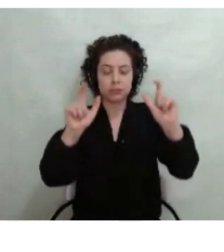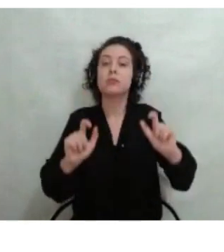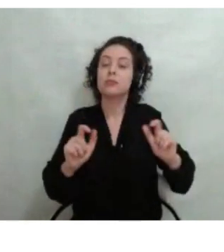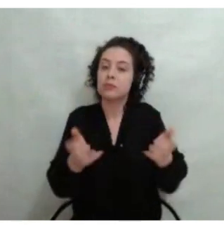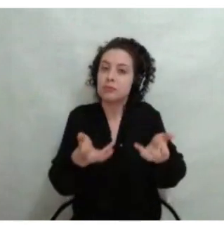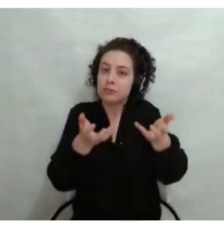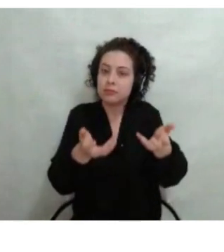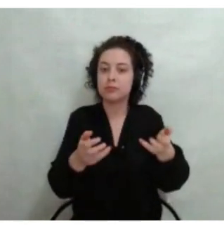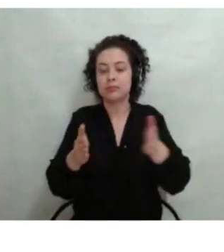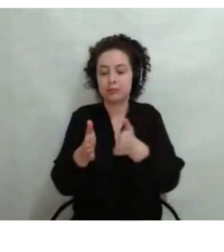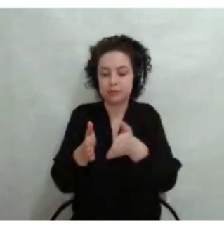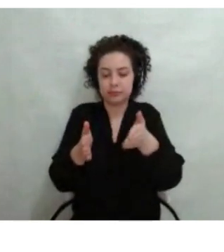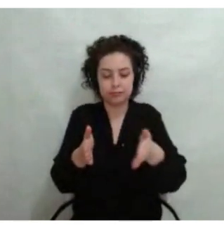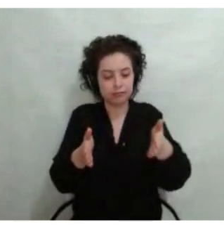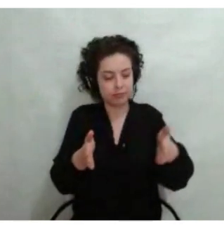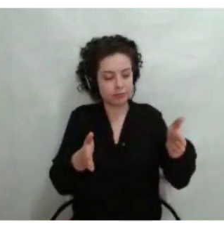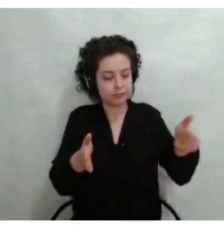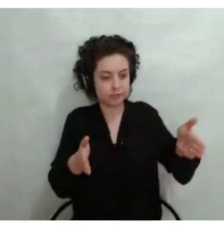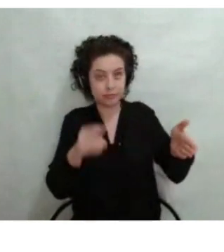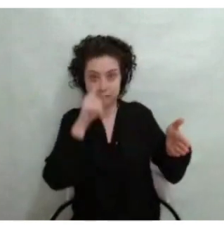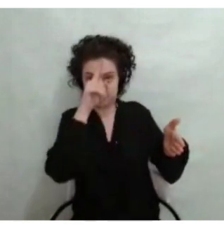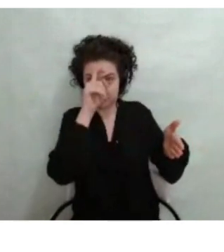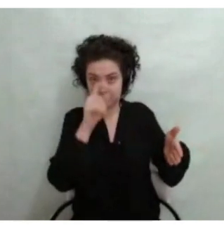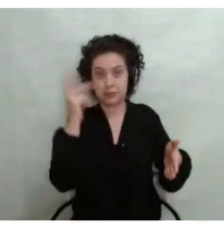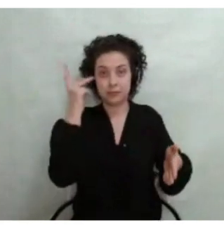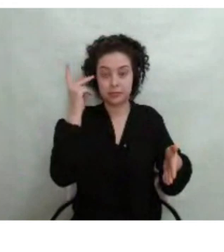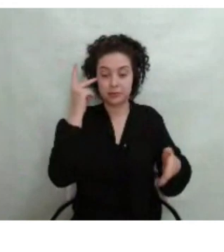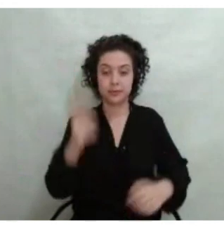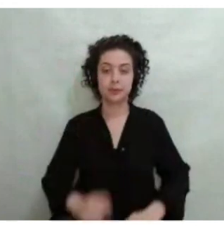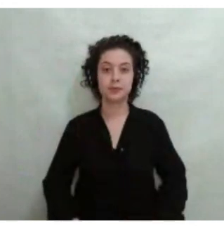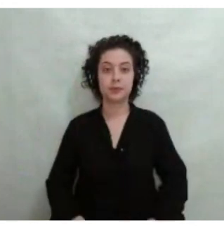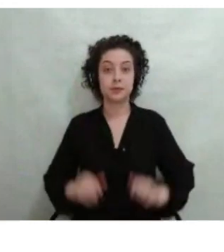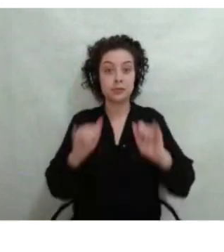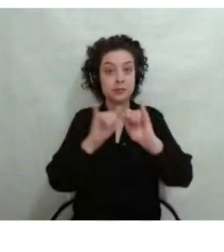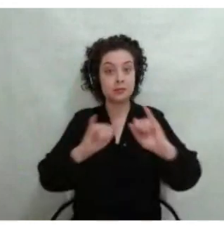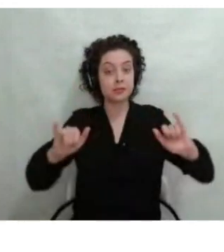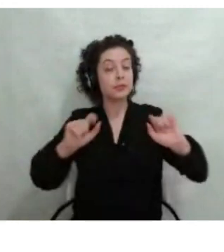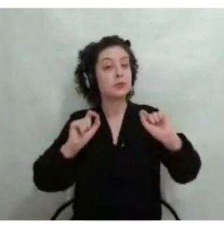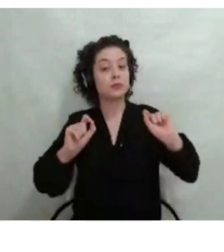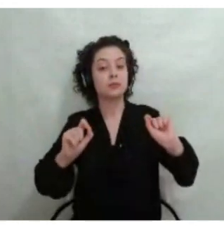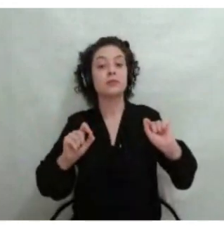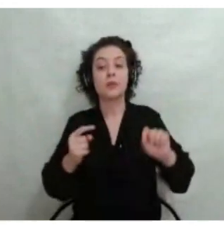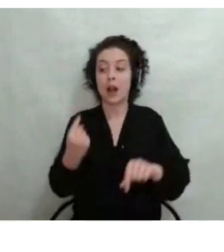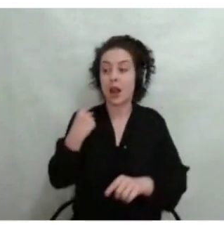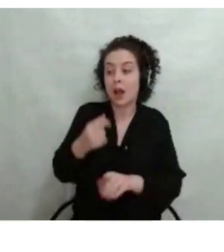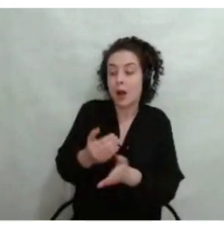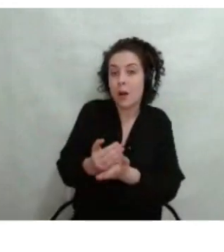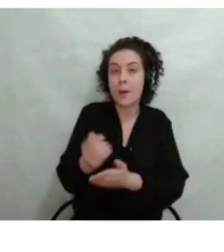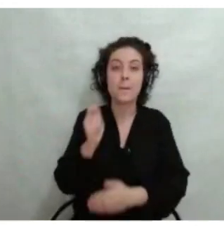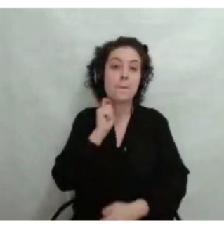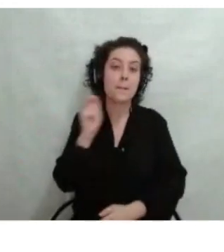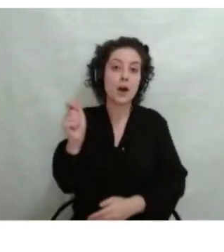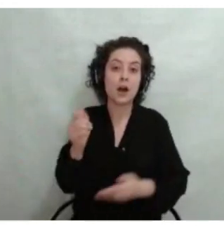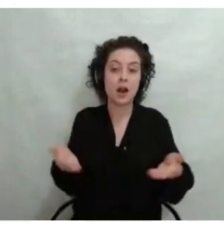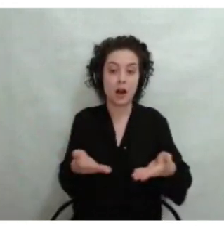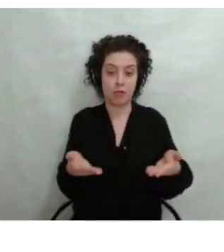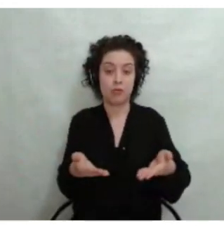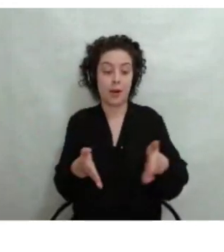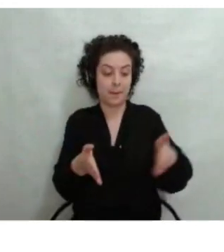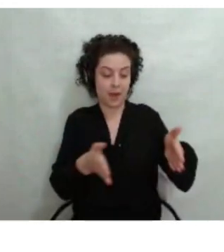tempo, implementadas no Hospital São Paulo. Queria destacar também que já no início de abril, agora é muito mais, esse